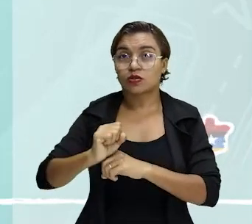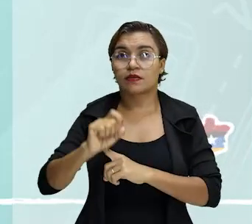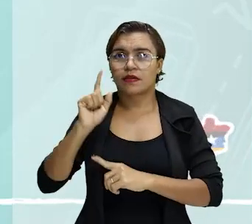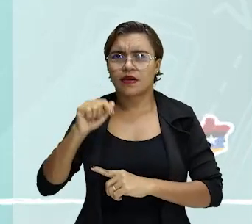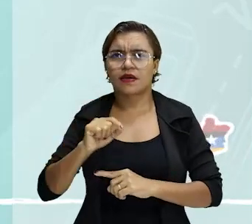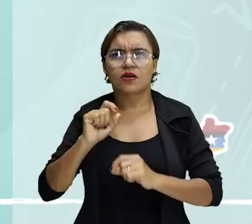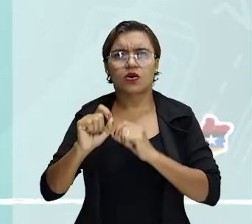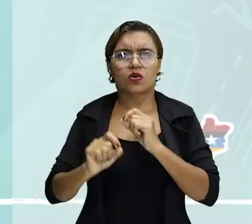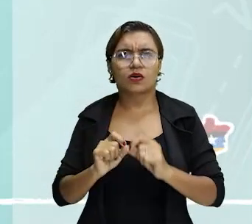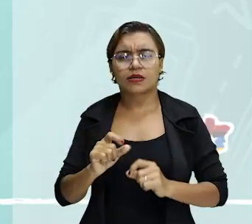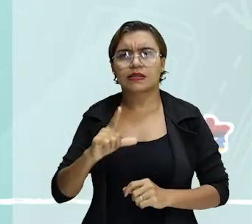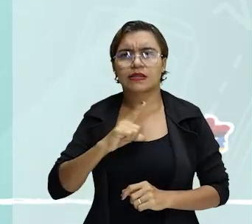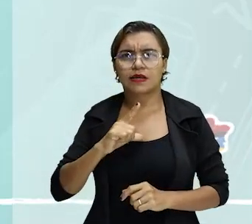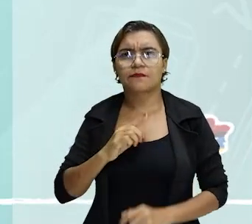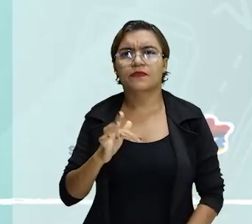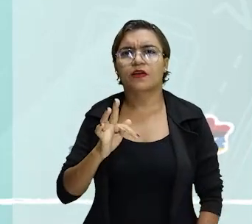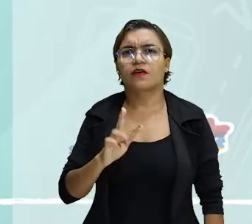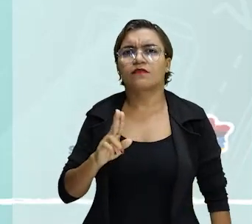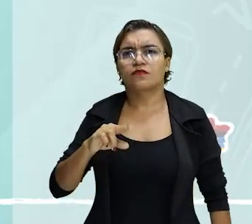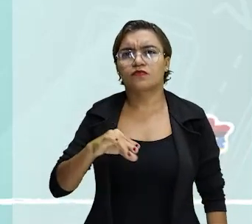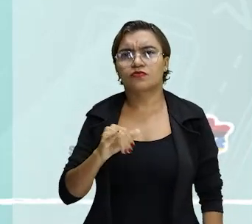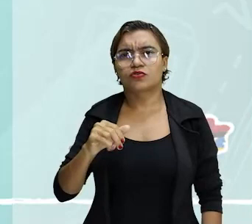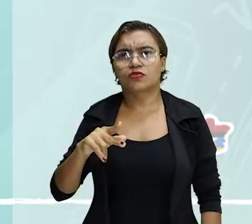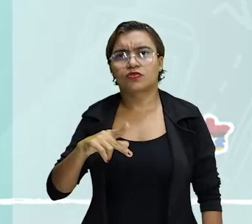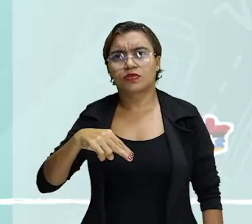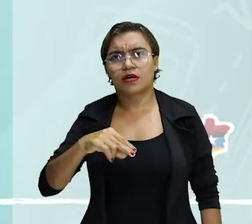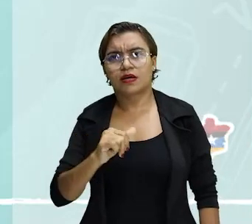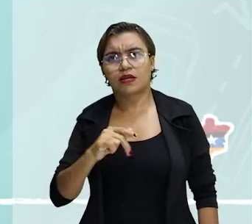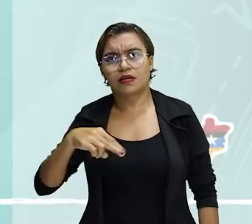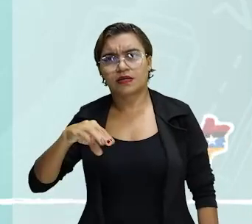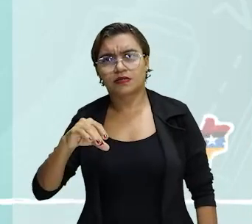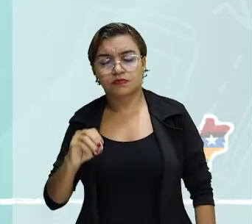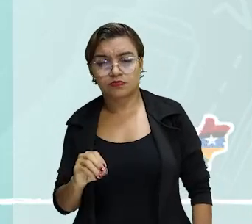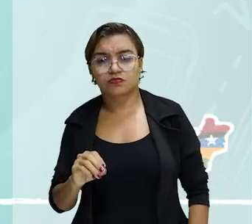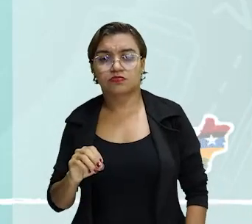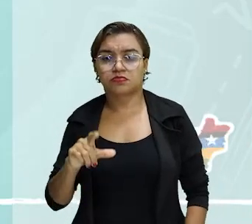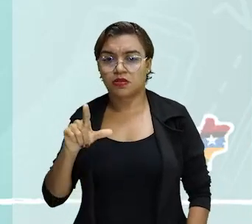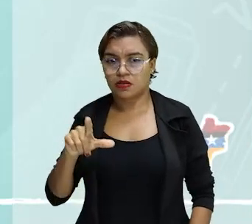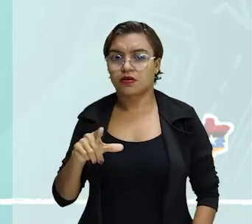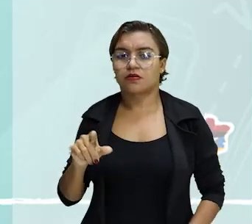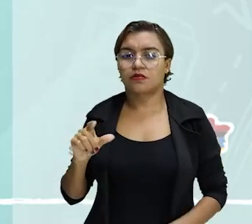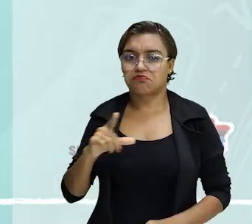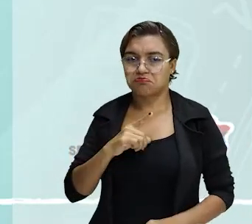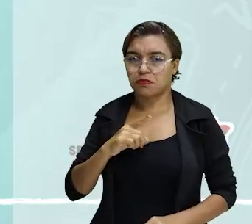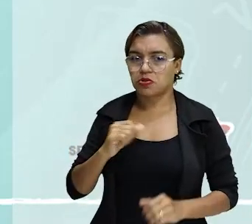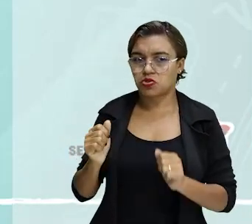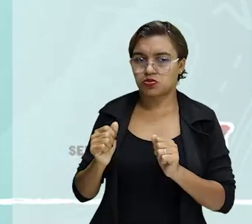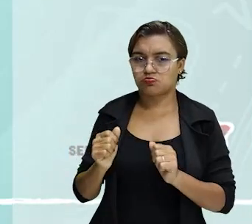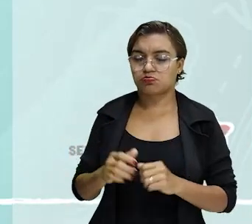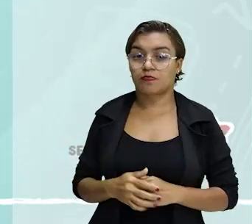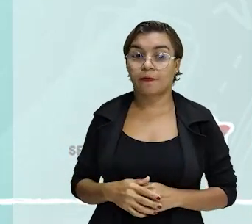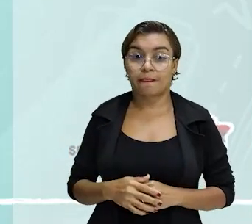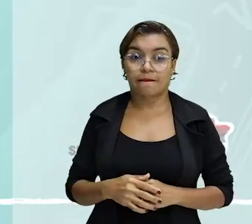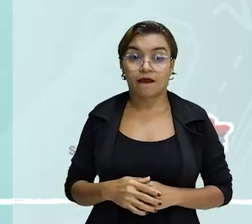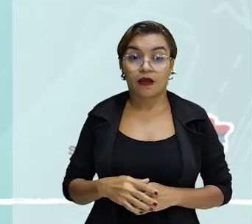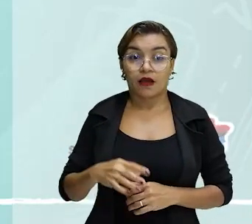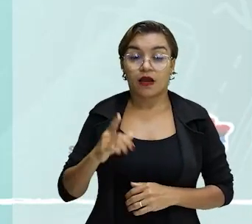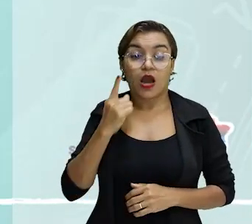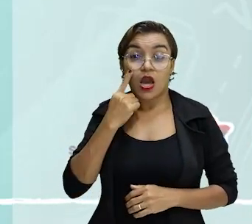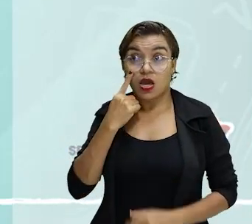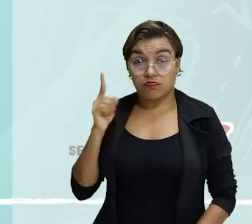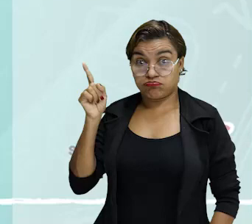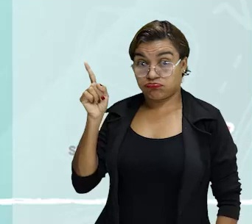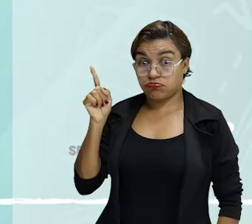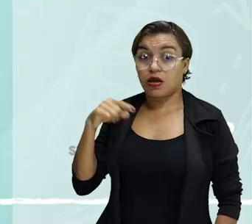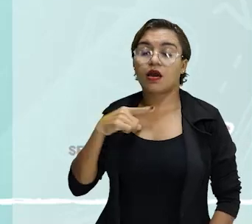corrente chamada funcionalismo, que é a mesma corrente do Emile Durkheim, que você já ouviu falar e já conhece. O Talcott Parsons, ele